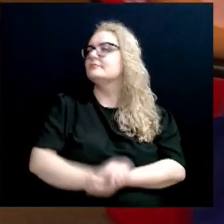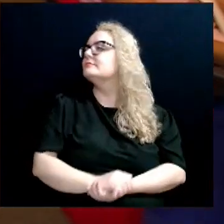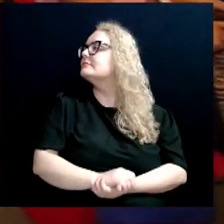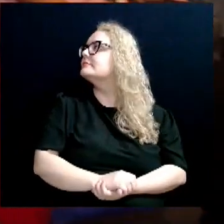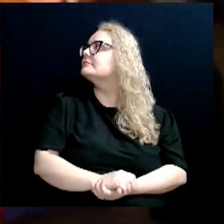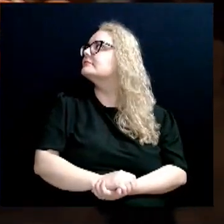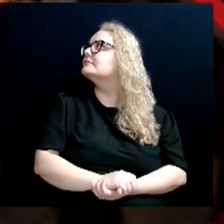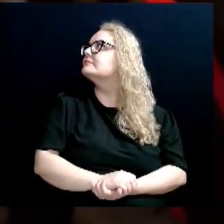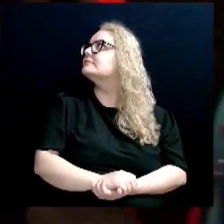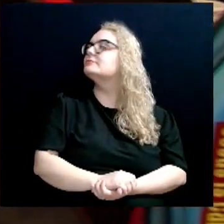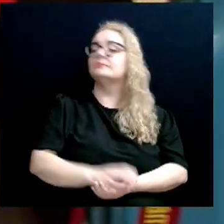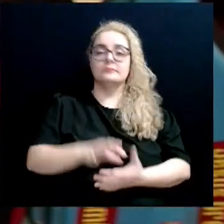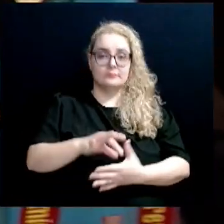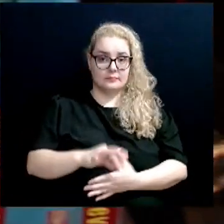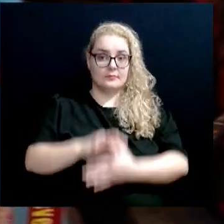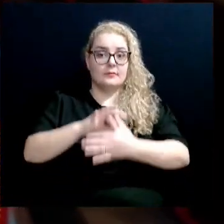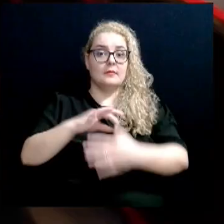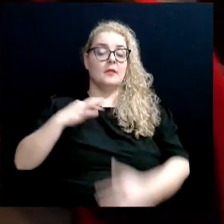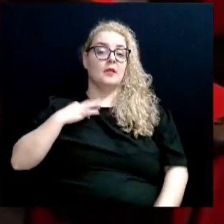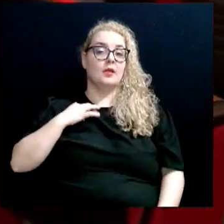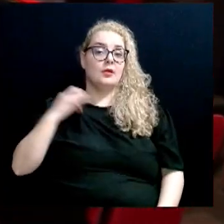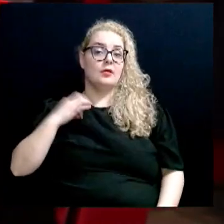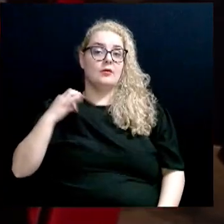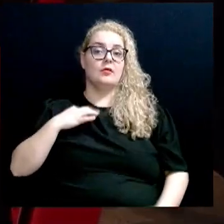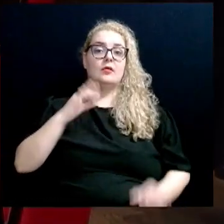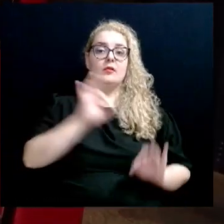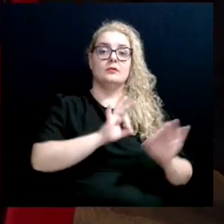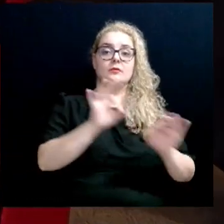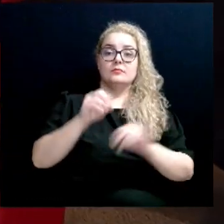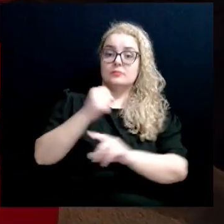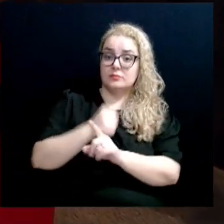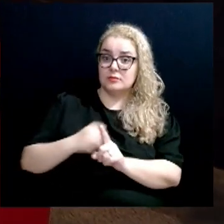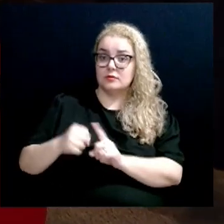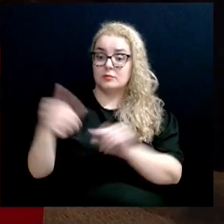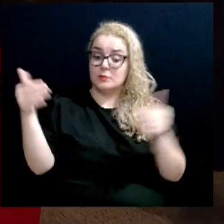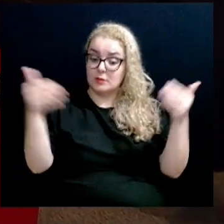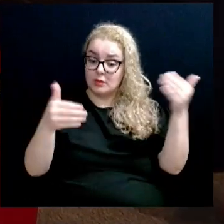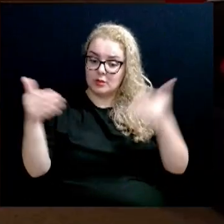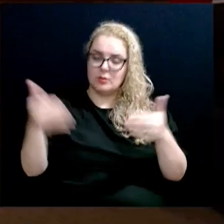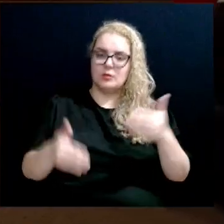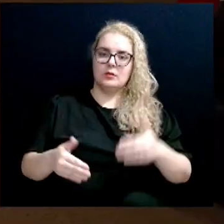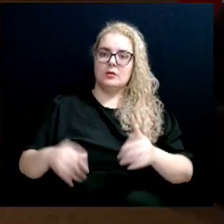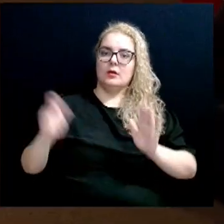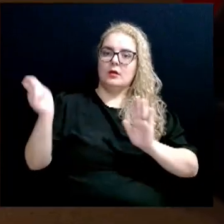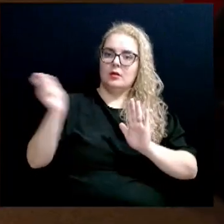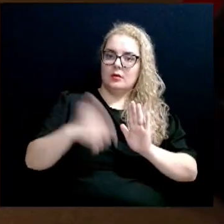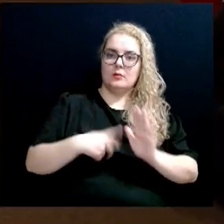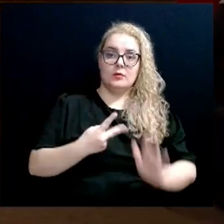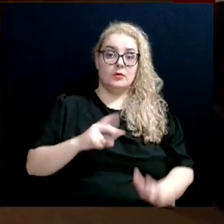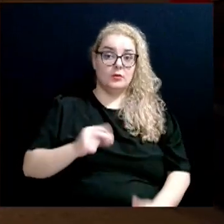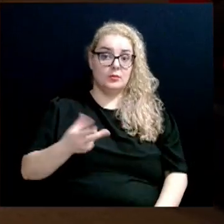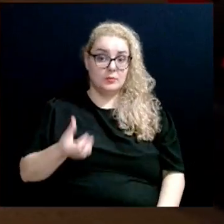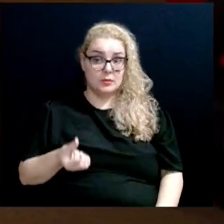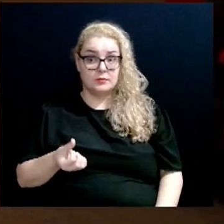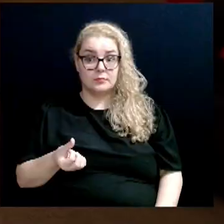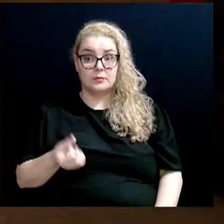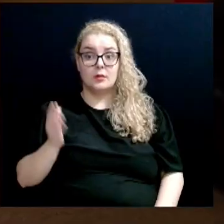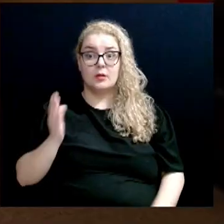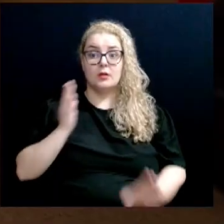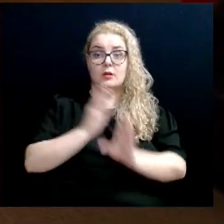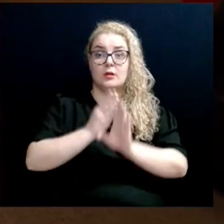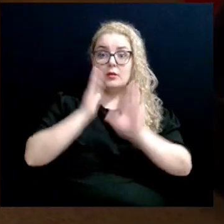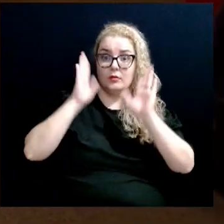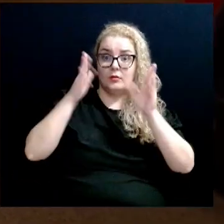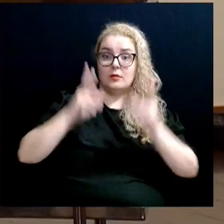Lideranças, voluntários e organizações sociais participaram do Capacita 2026, encontro voltado ao fortalecimento